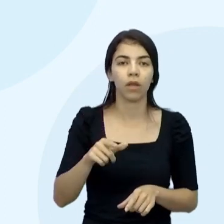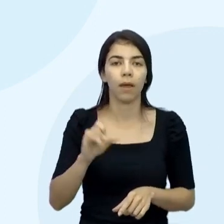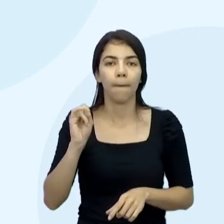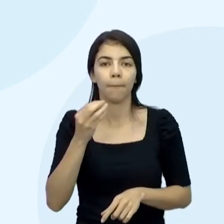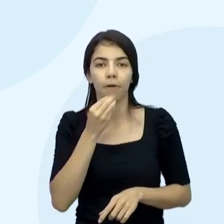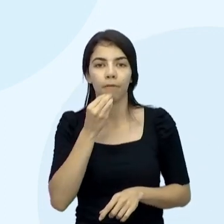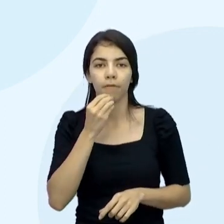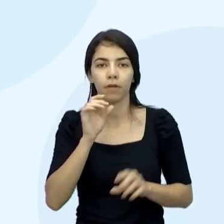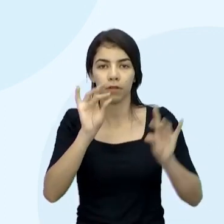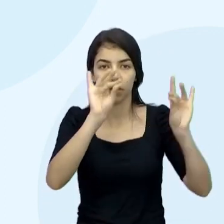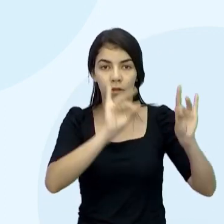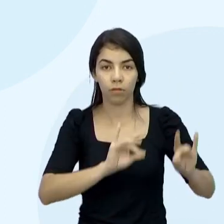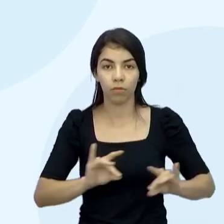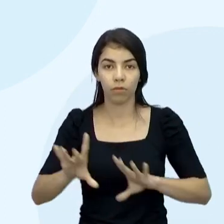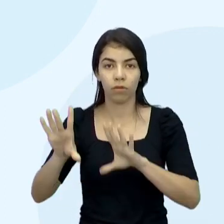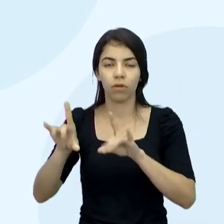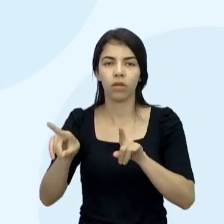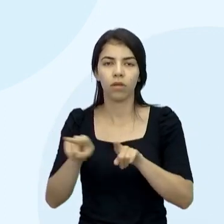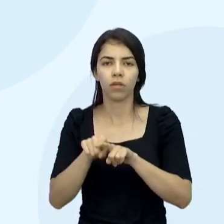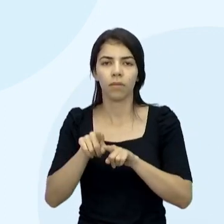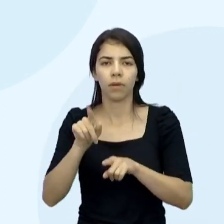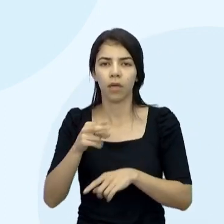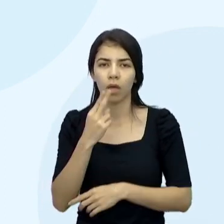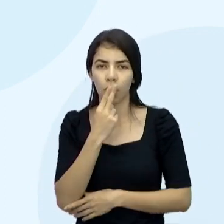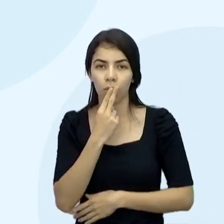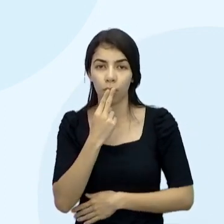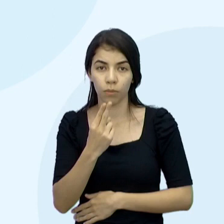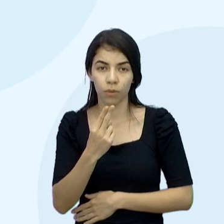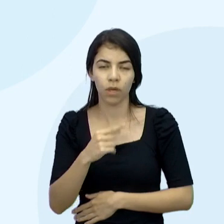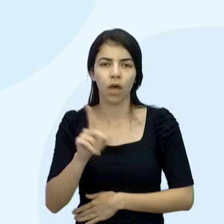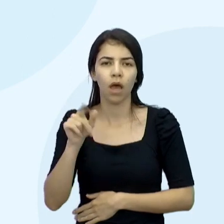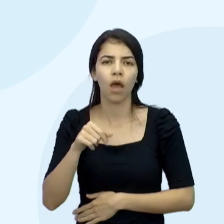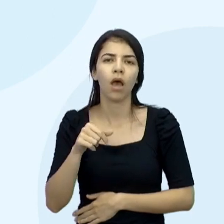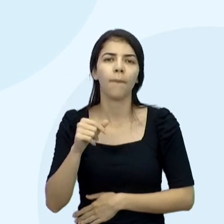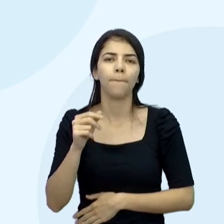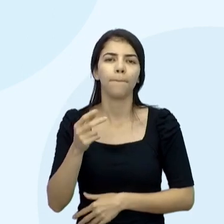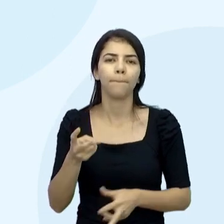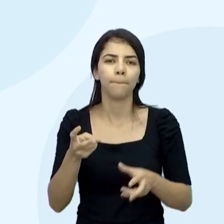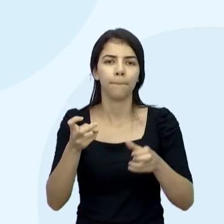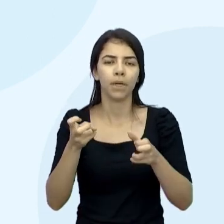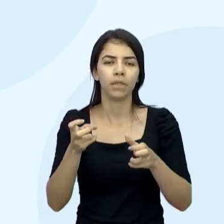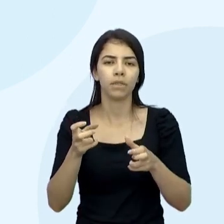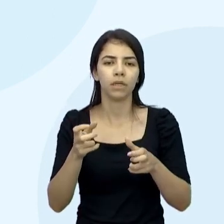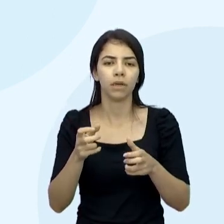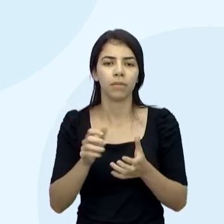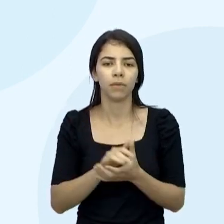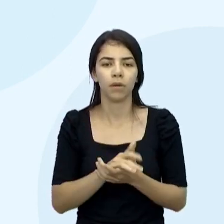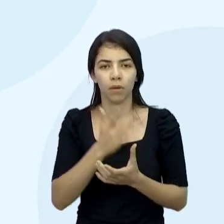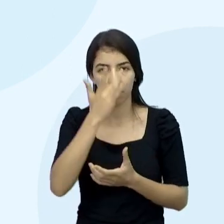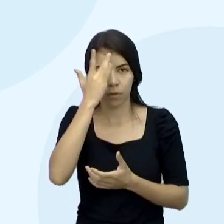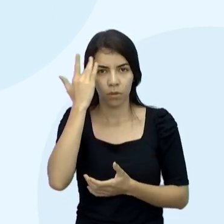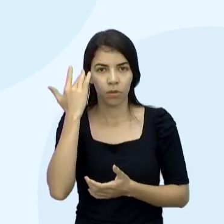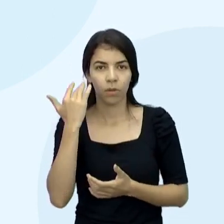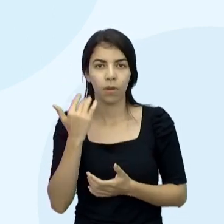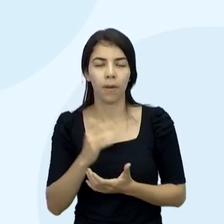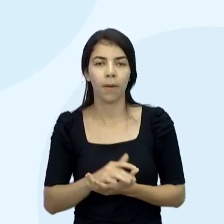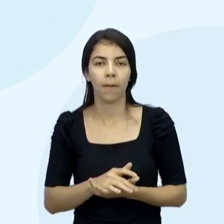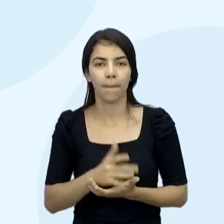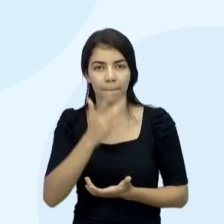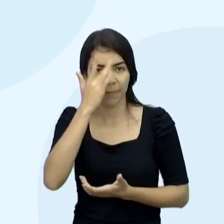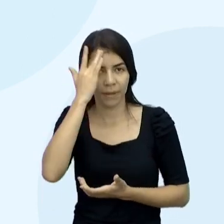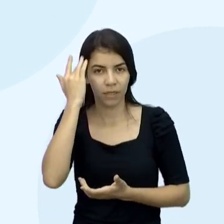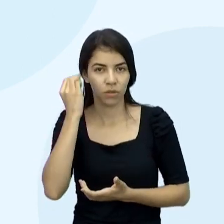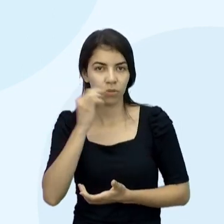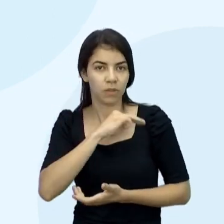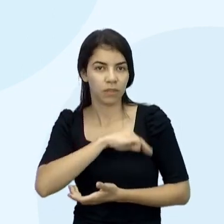o link e dança aí, ó, a questão do cigarro. E aí vem no sentido contrário. Quanto menor a renda do indivíduo,